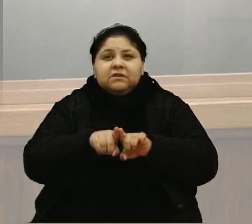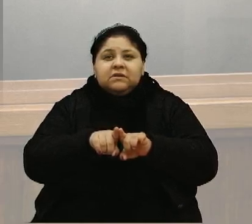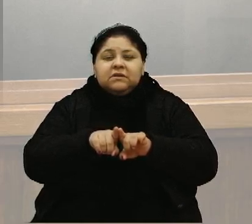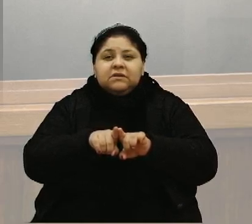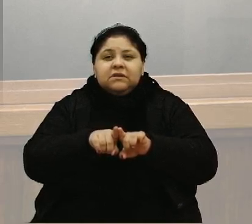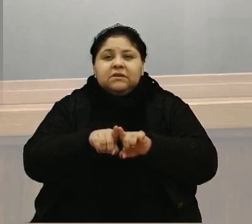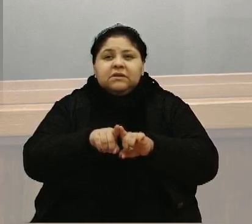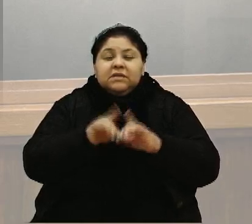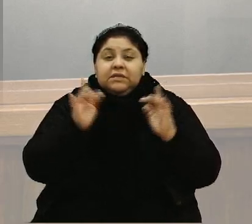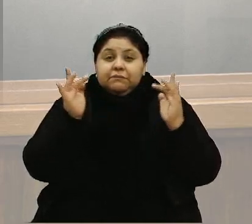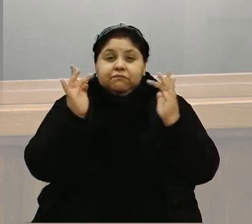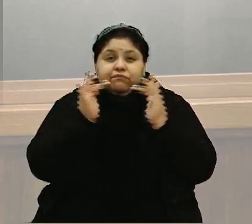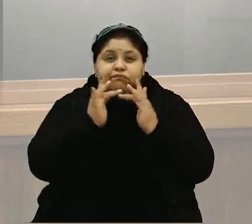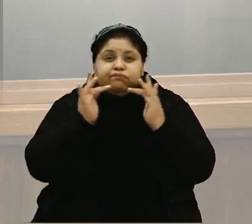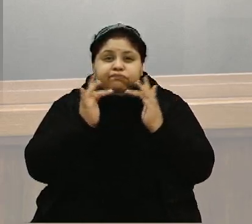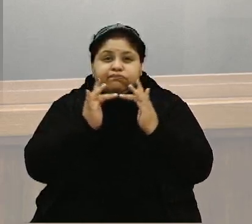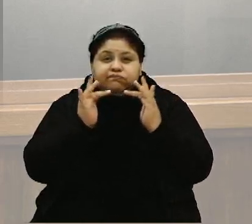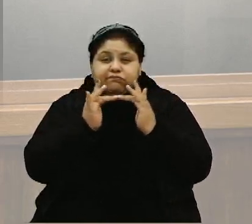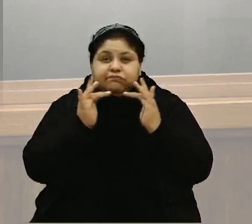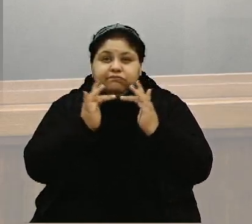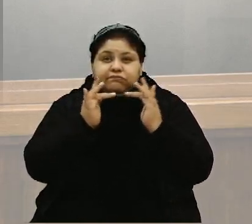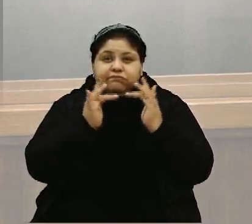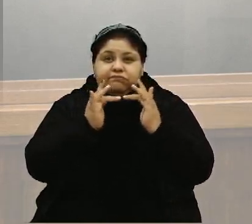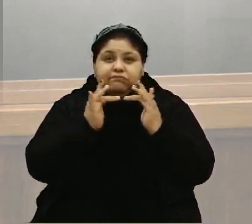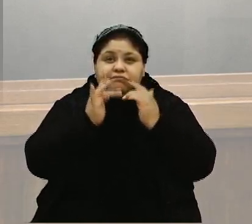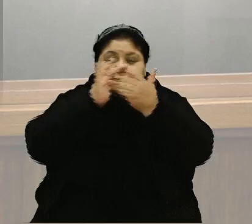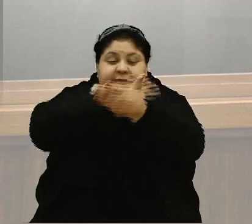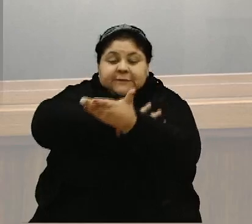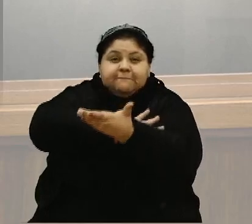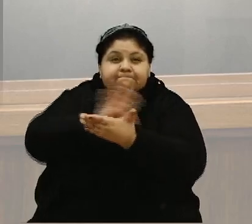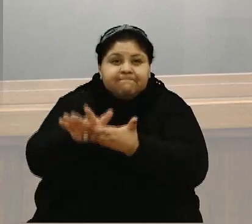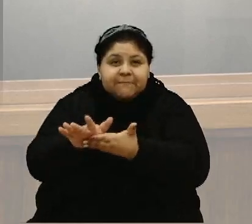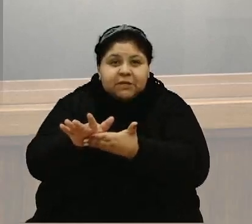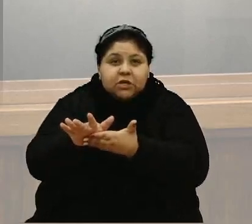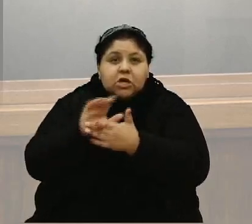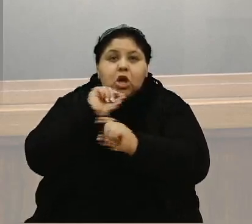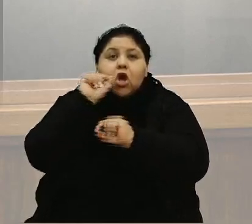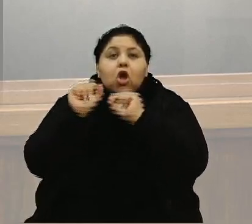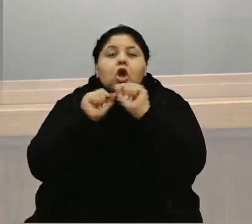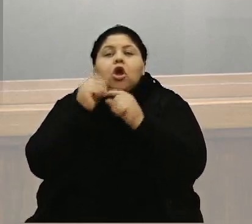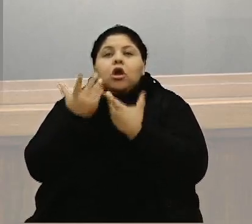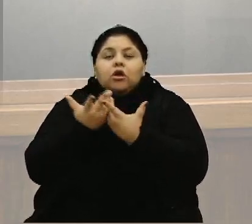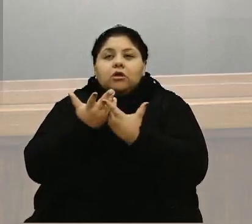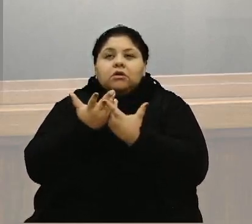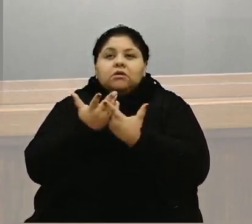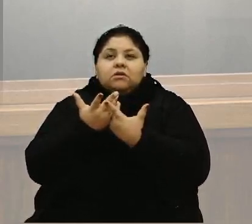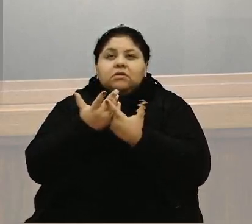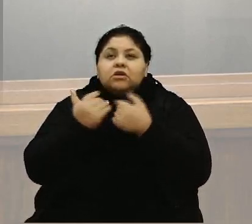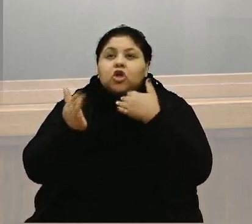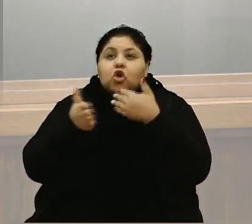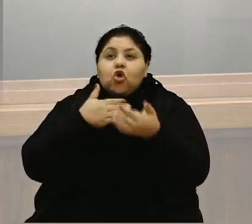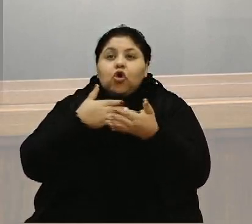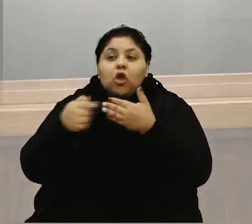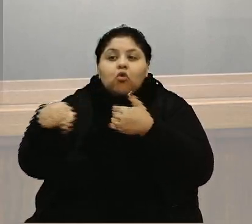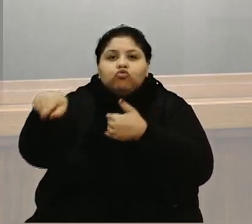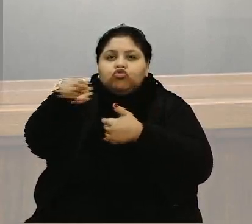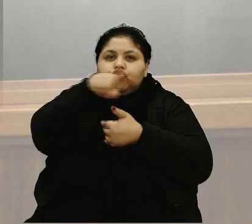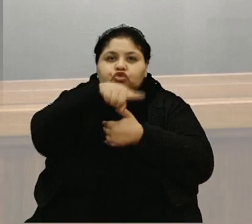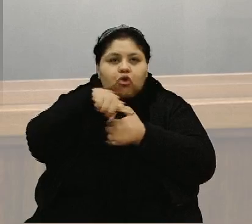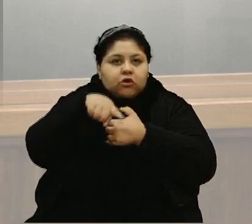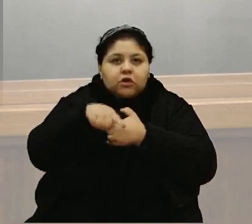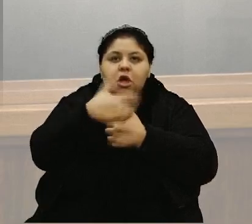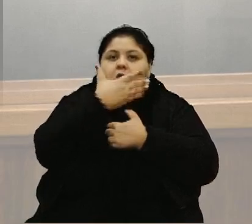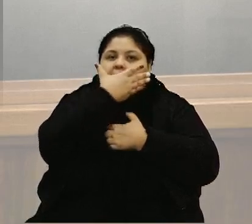emaranhadas nesses preconceitos, o que faz com que qualquer um de nós, homens